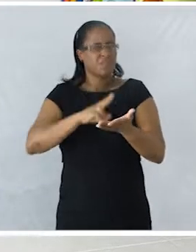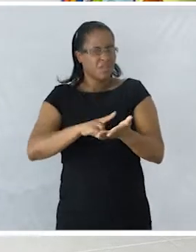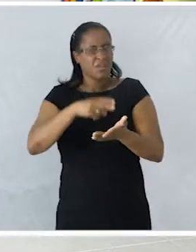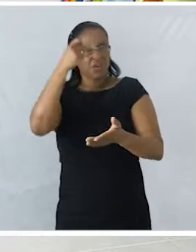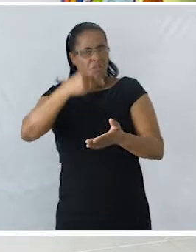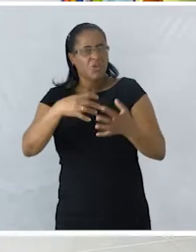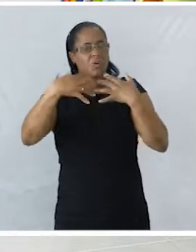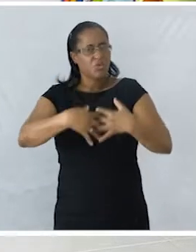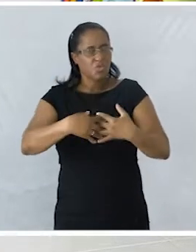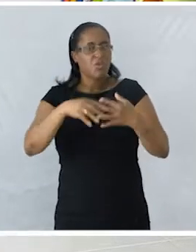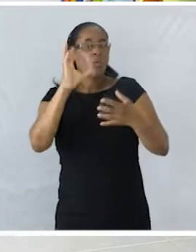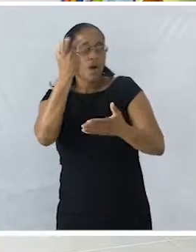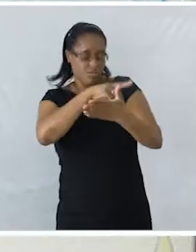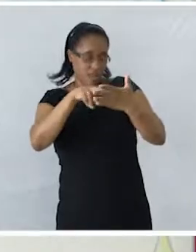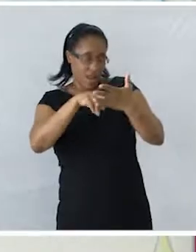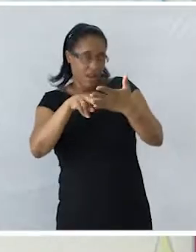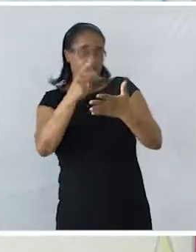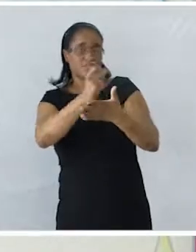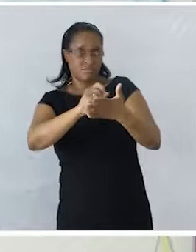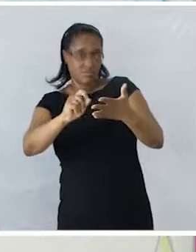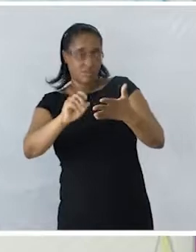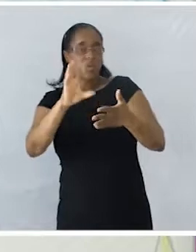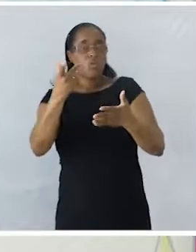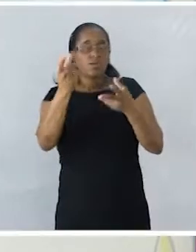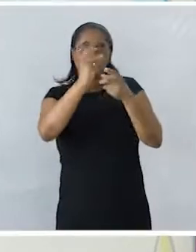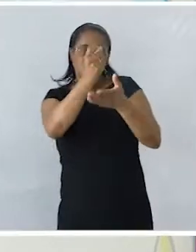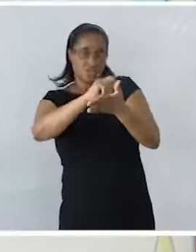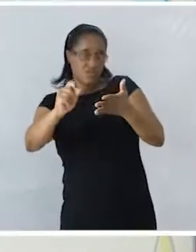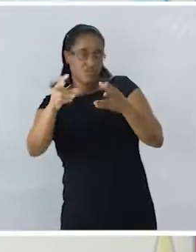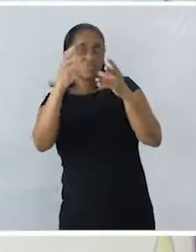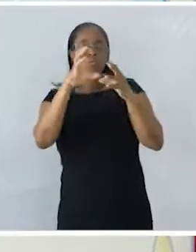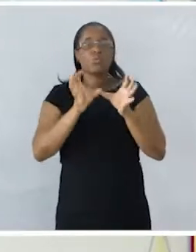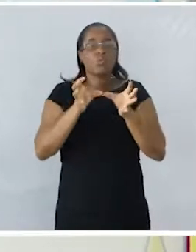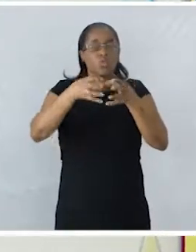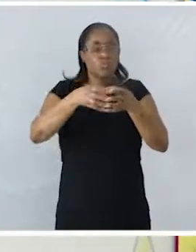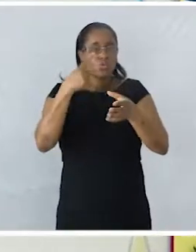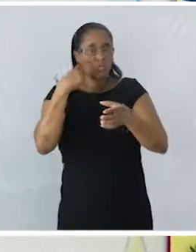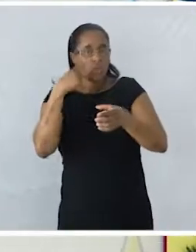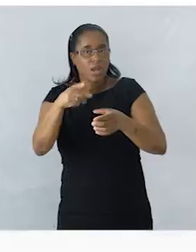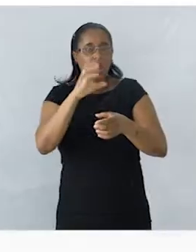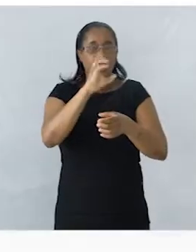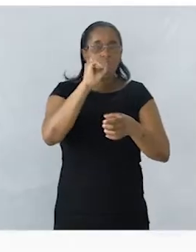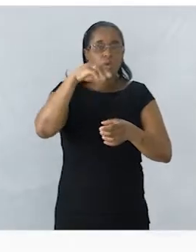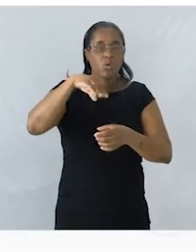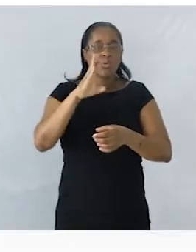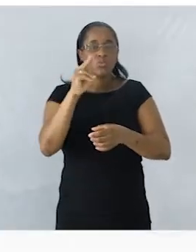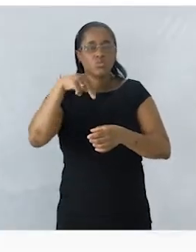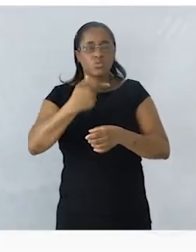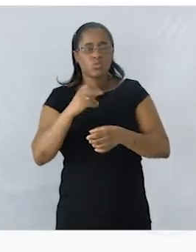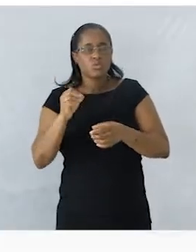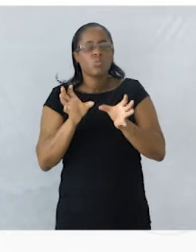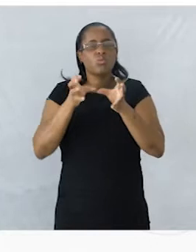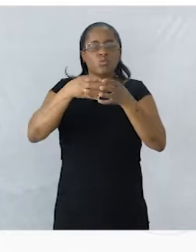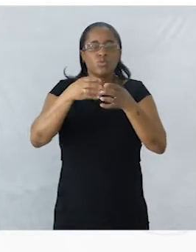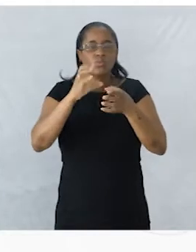ao ler o apontamento, que ao definir o conjunto vocês encontraram ali que o conjunto é uma coleção de